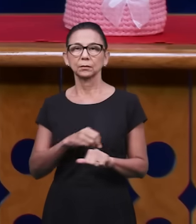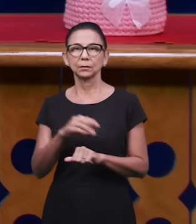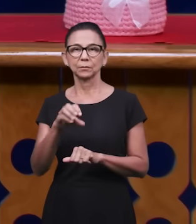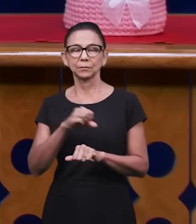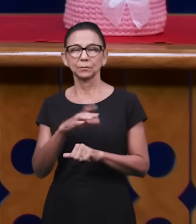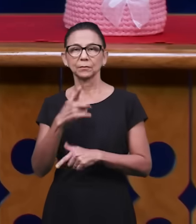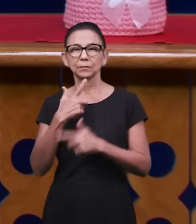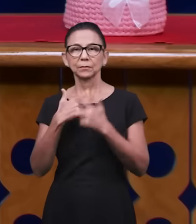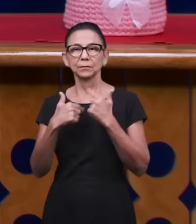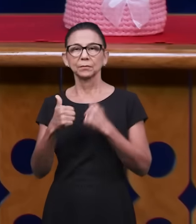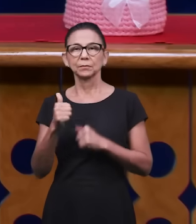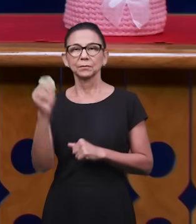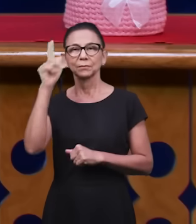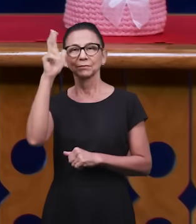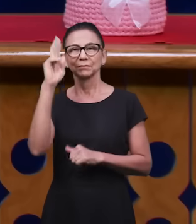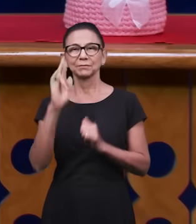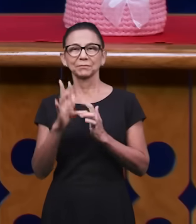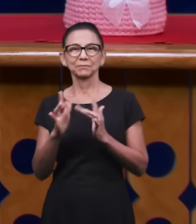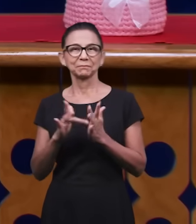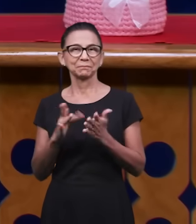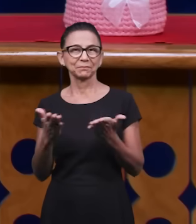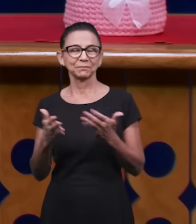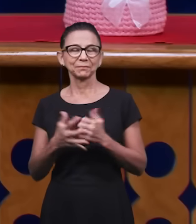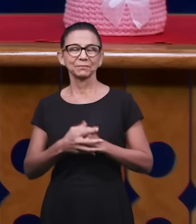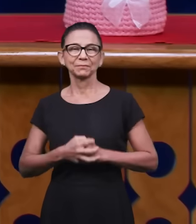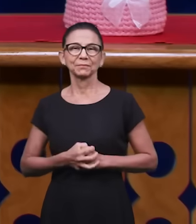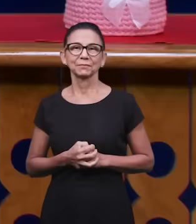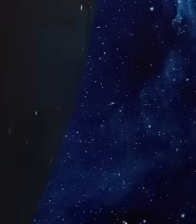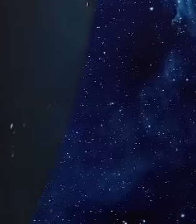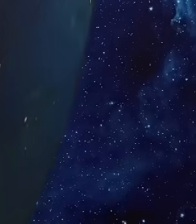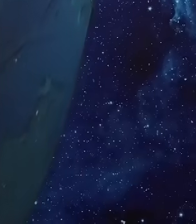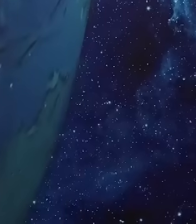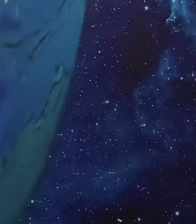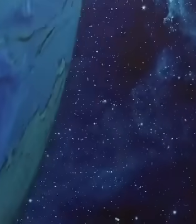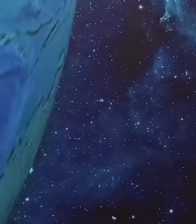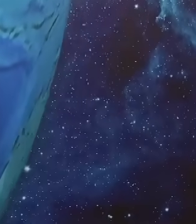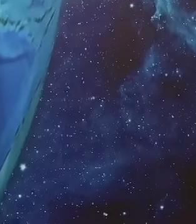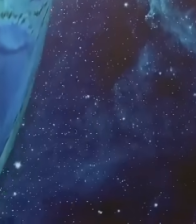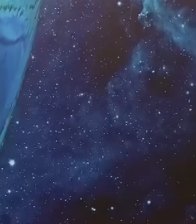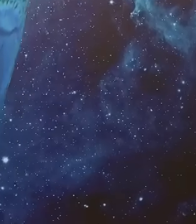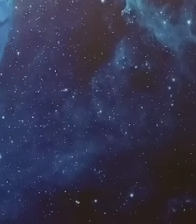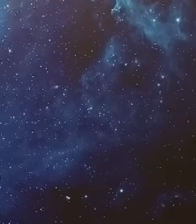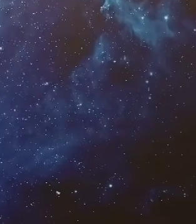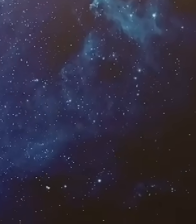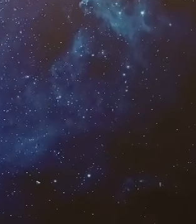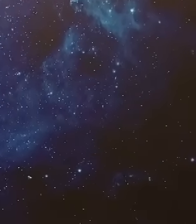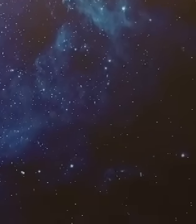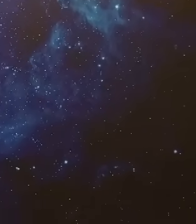transmissão, desejando a todos a paz do Senhor Jesus.